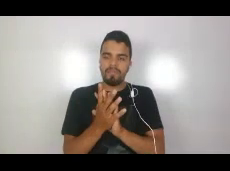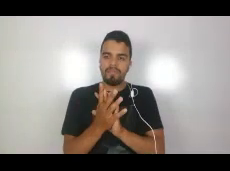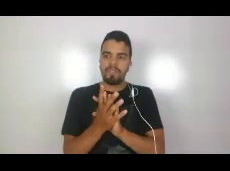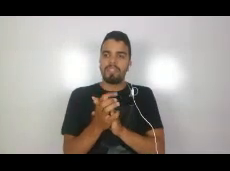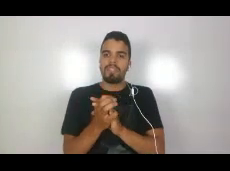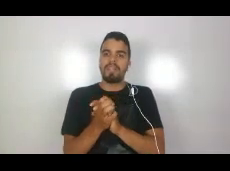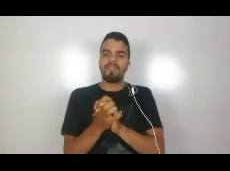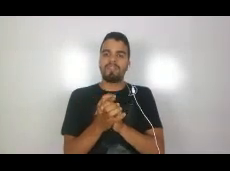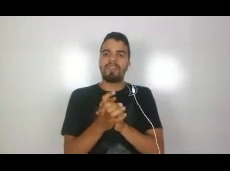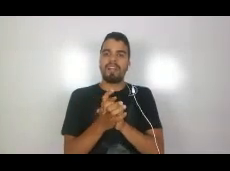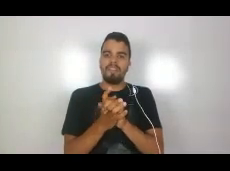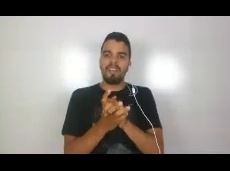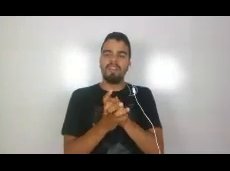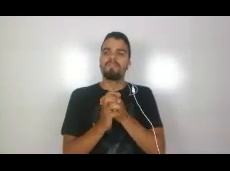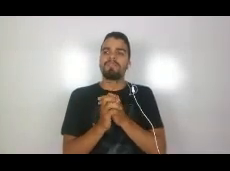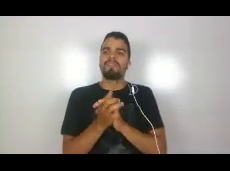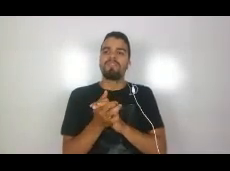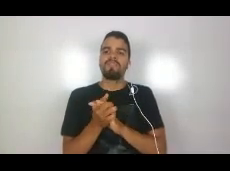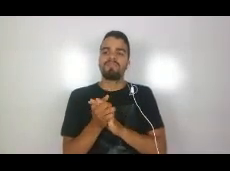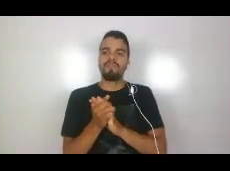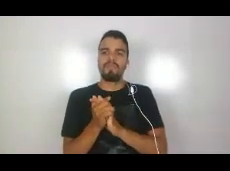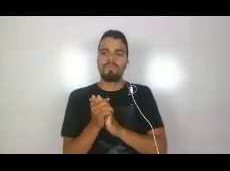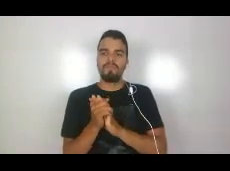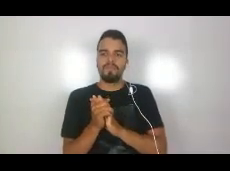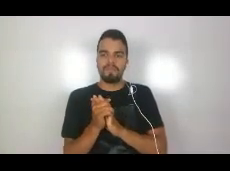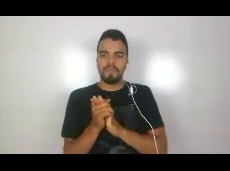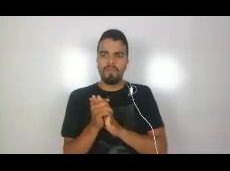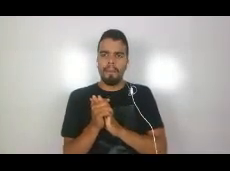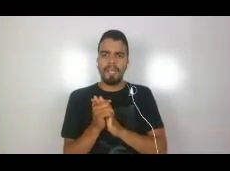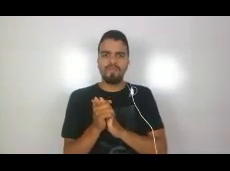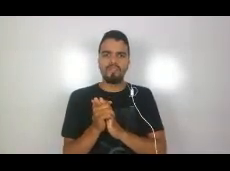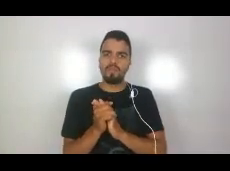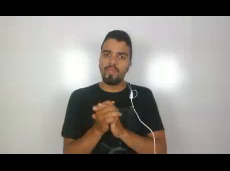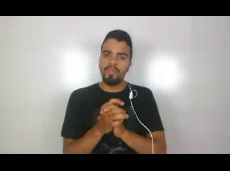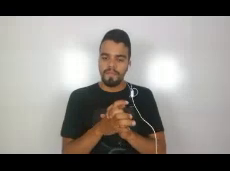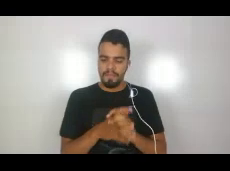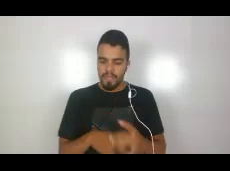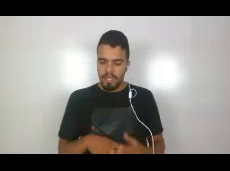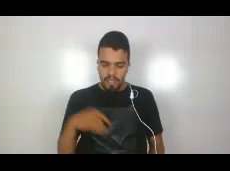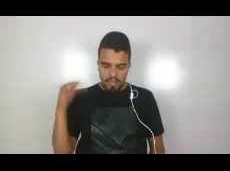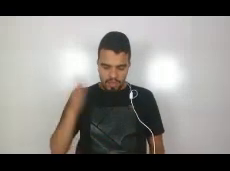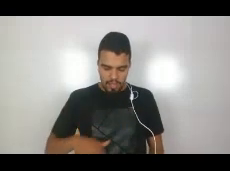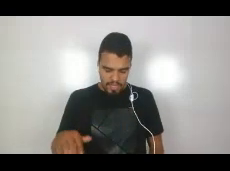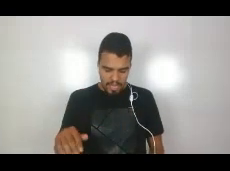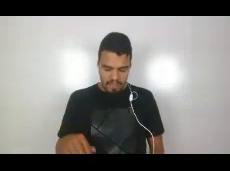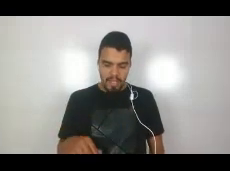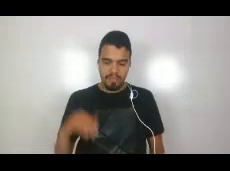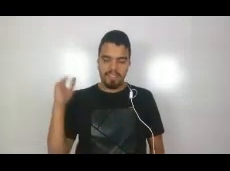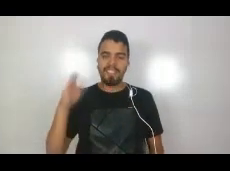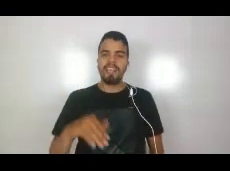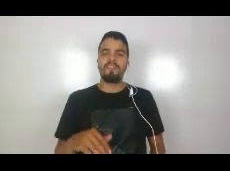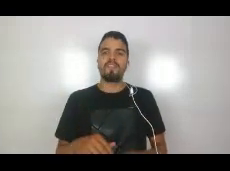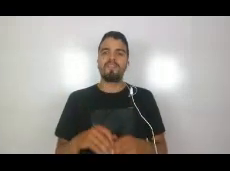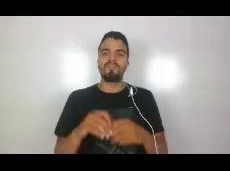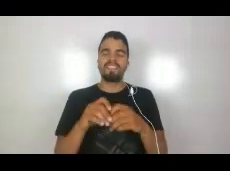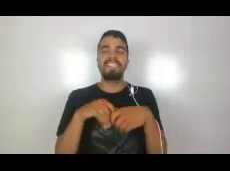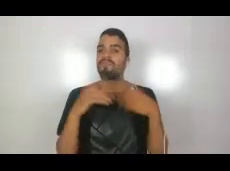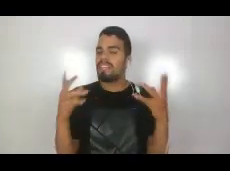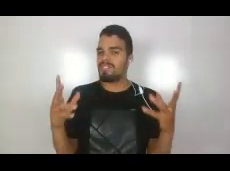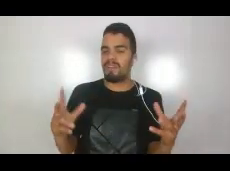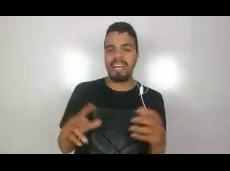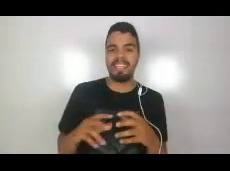mais curtos, né? Então, que eu gravei junto com um amigo surdo, nós gravamos, e aí